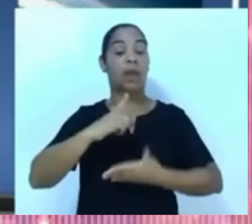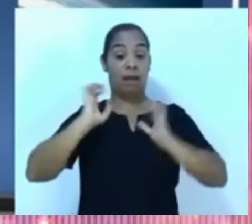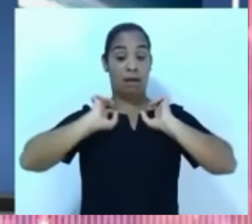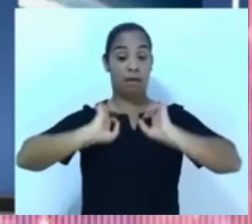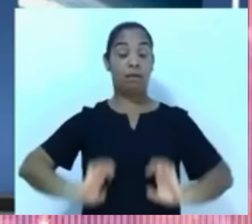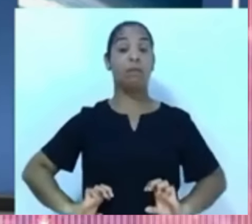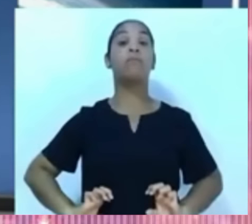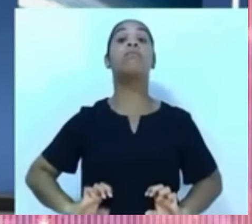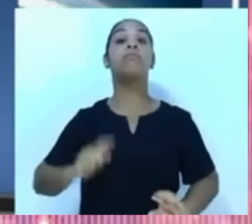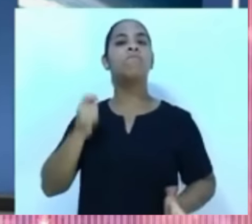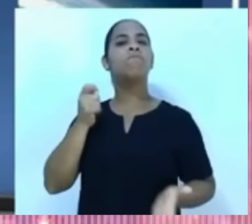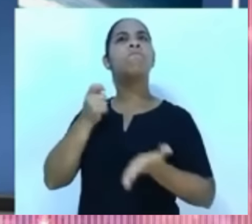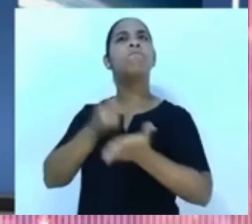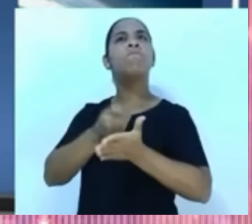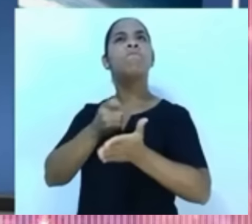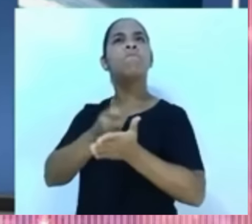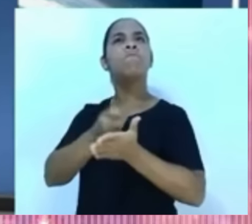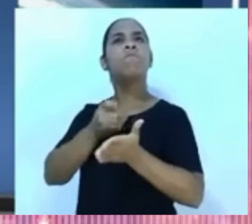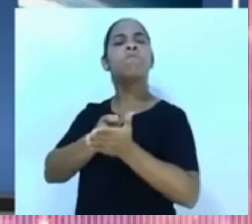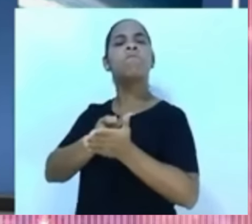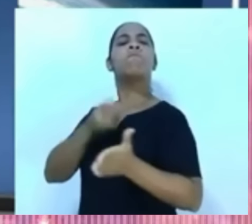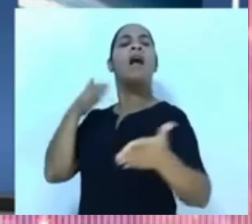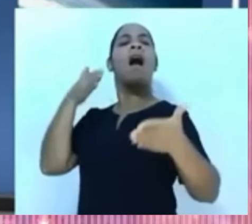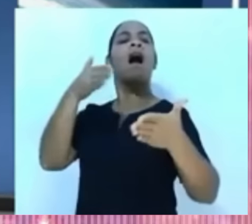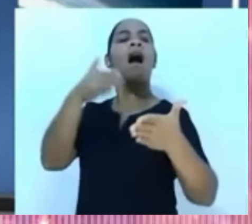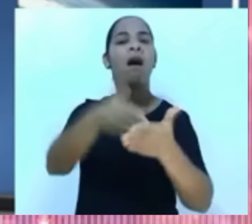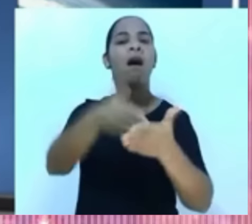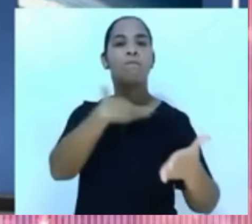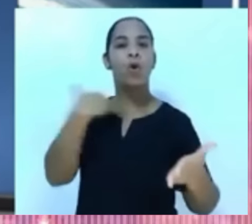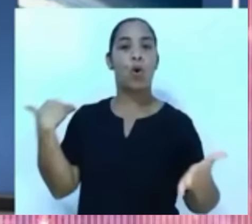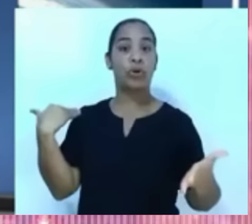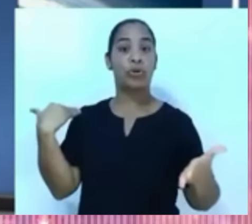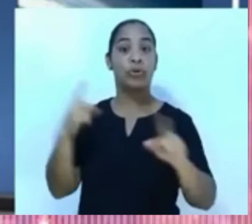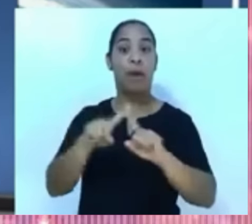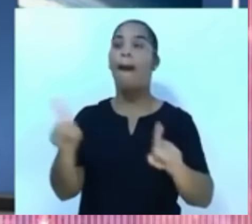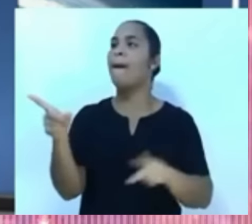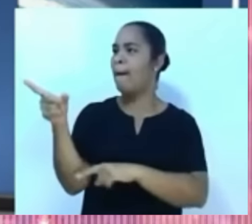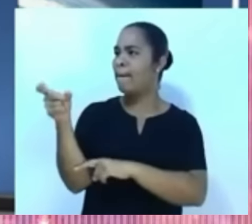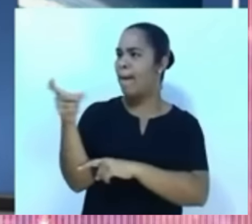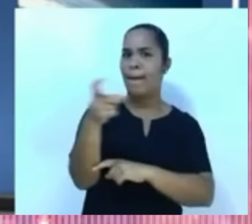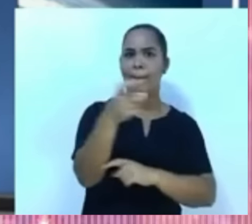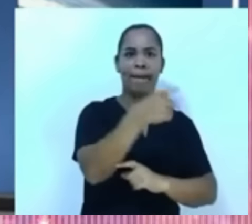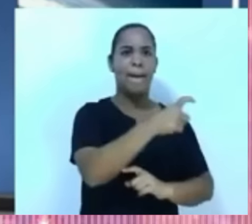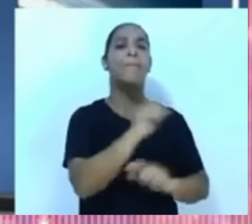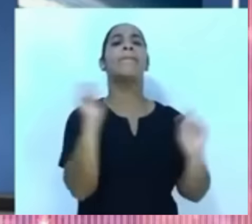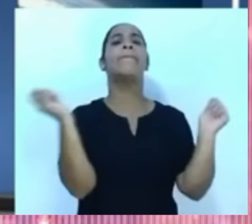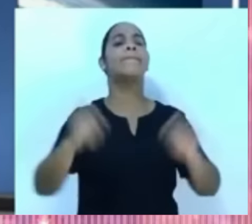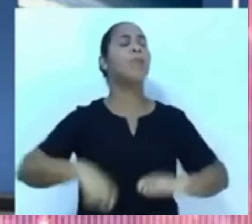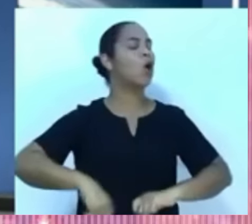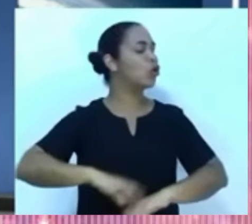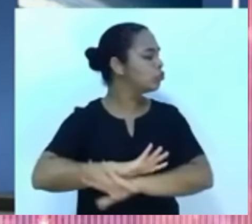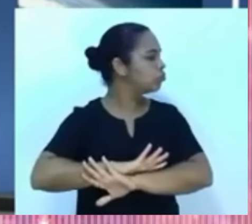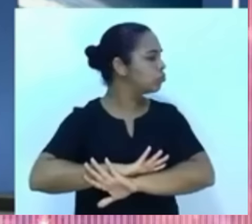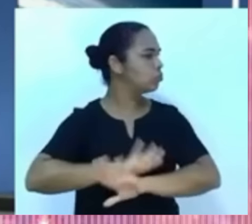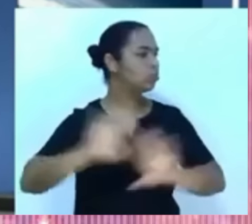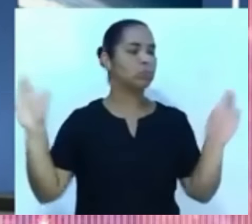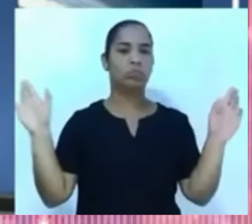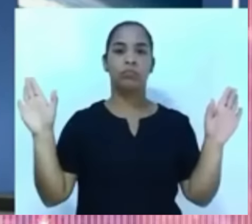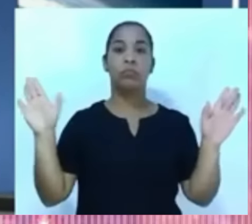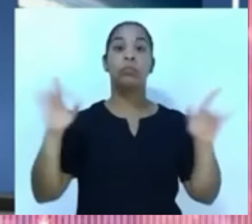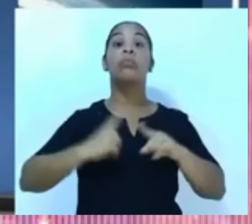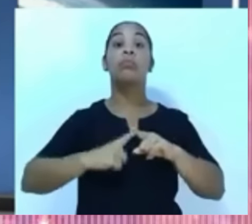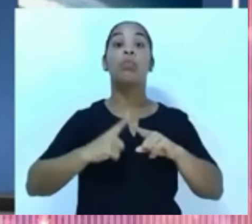obedecer até a morte e pior de de matar de maneira Cruel pela